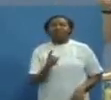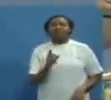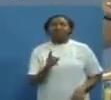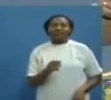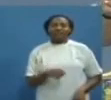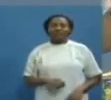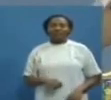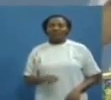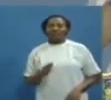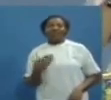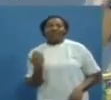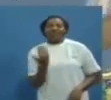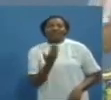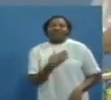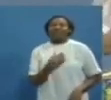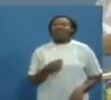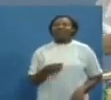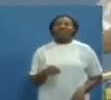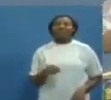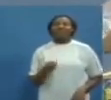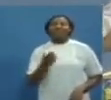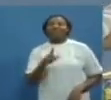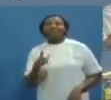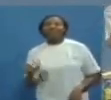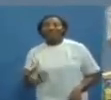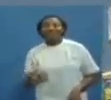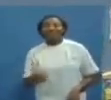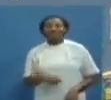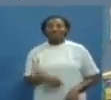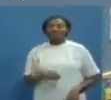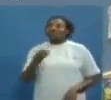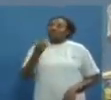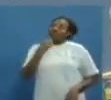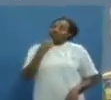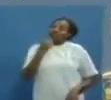oração de vítima. Ah, porque eu sou muito fraco. Fraco não pode ir para o céu.